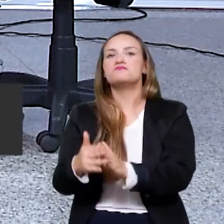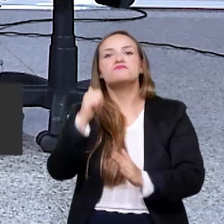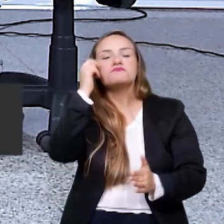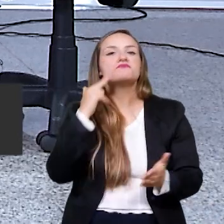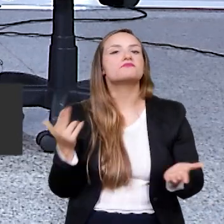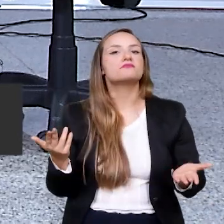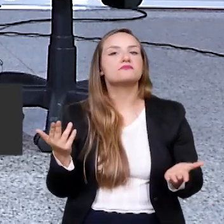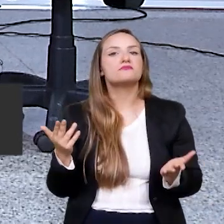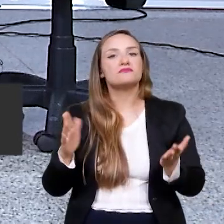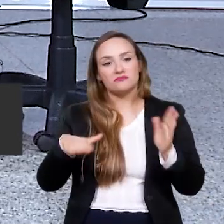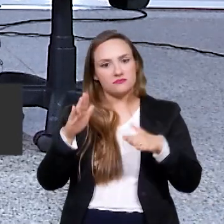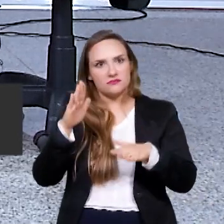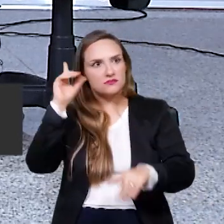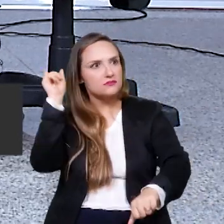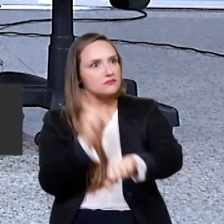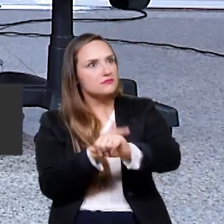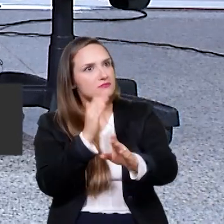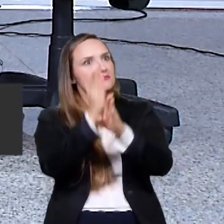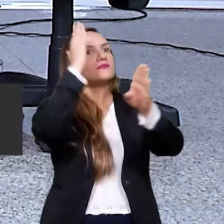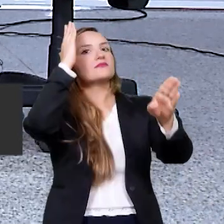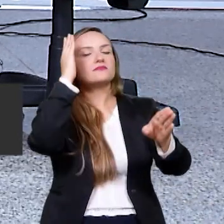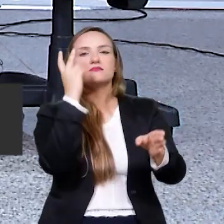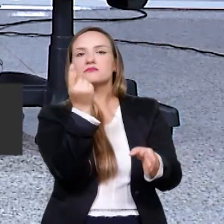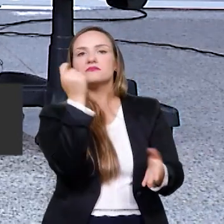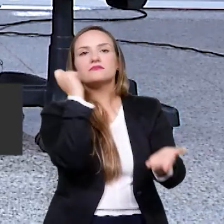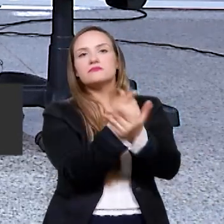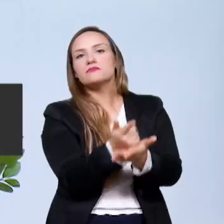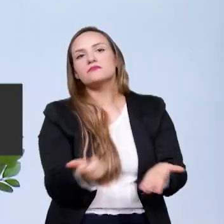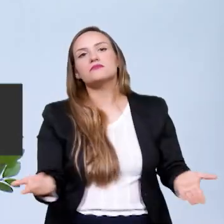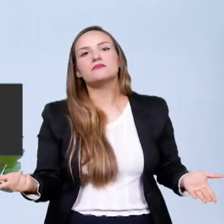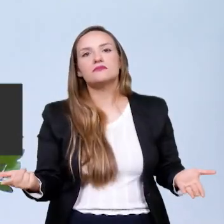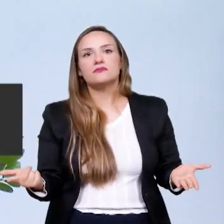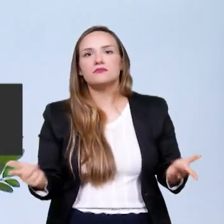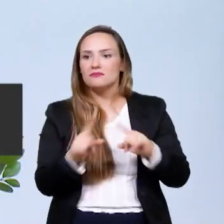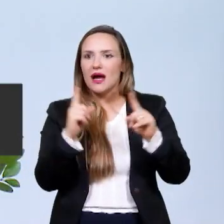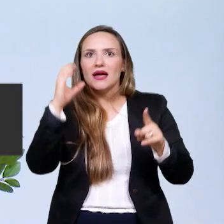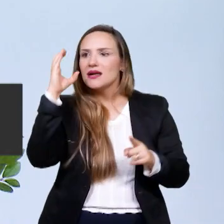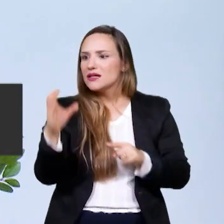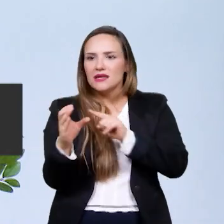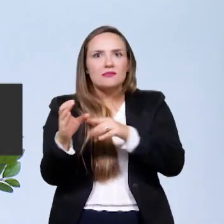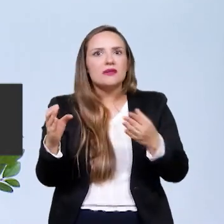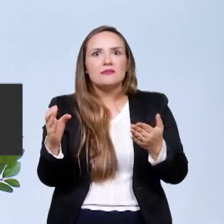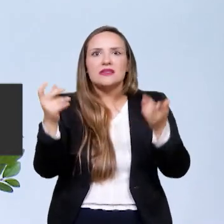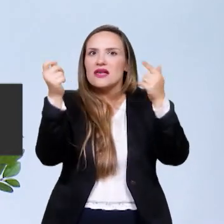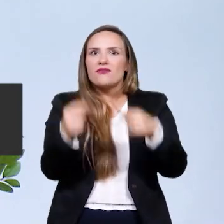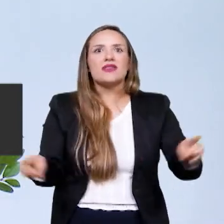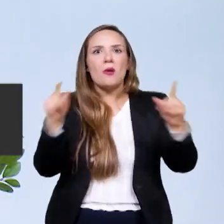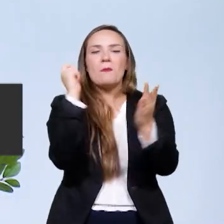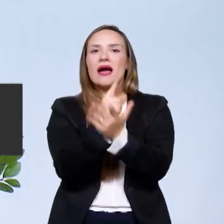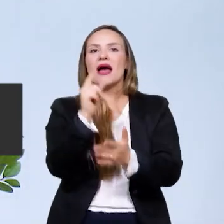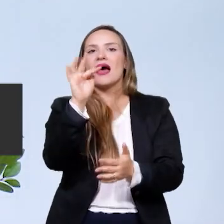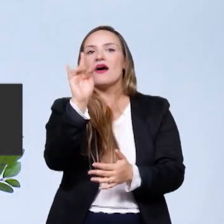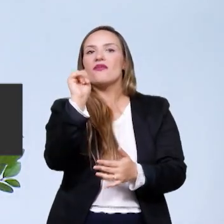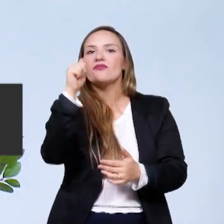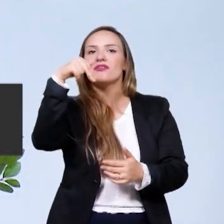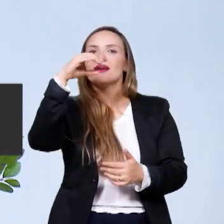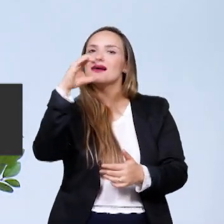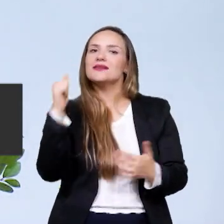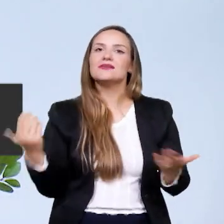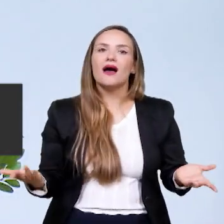flagrante, mas depois seguida, paga a fiança. E o crime é inafiançável. Exatamente. Porque o que acontece? O